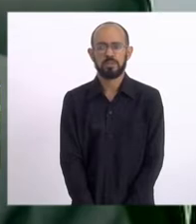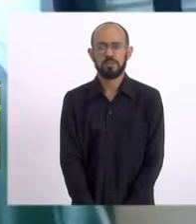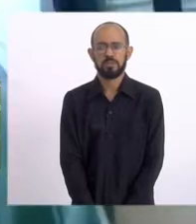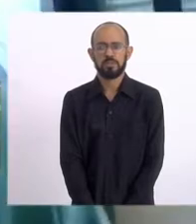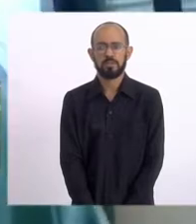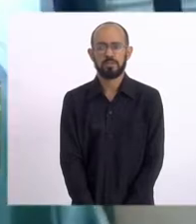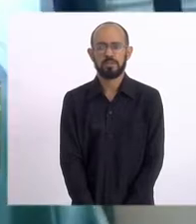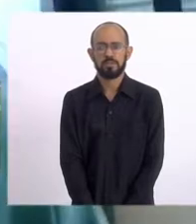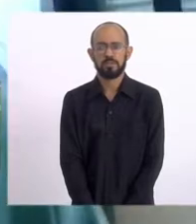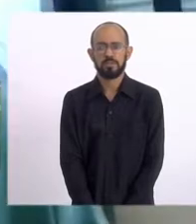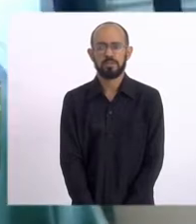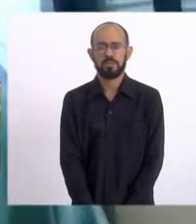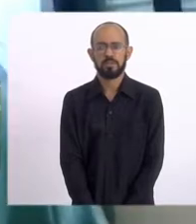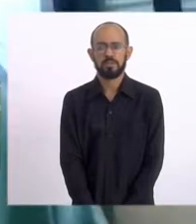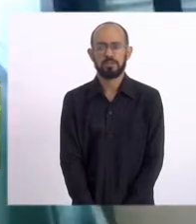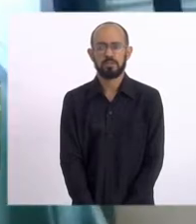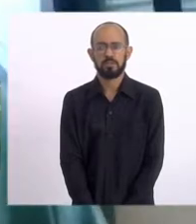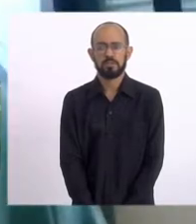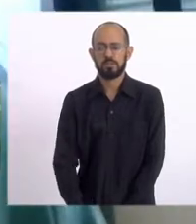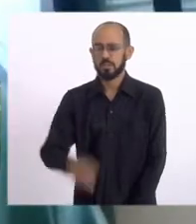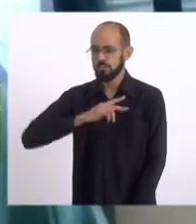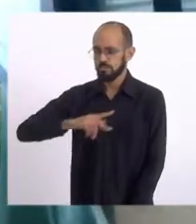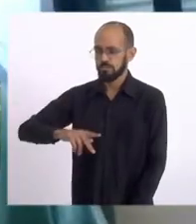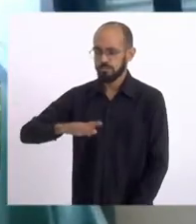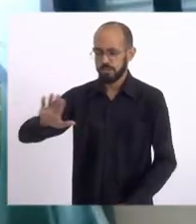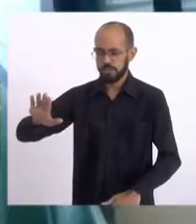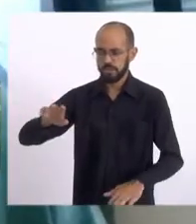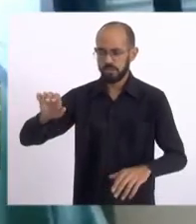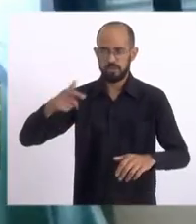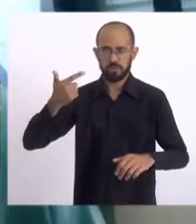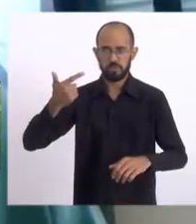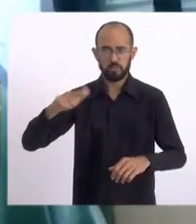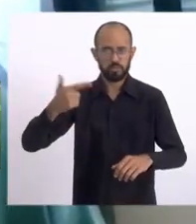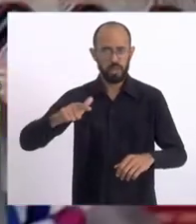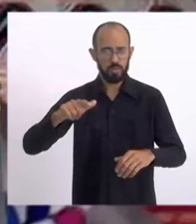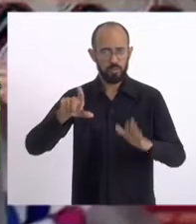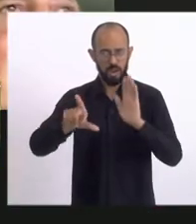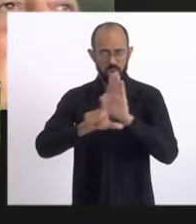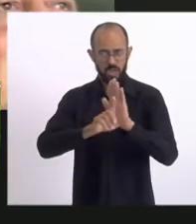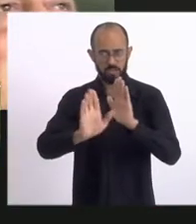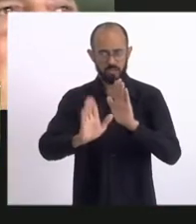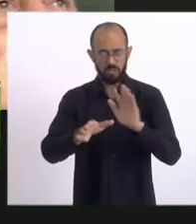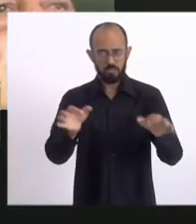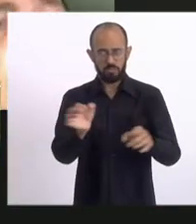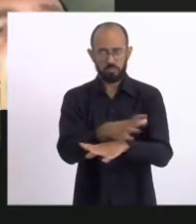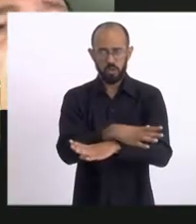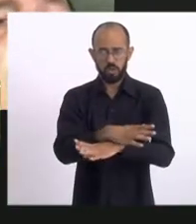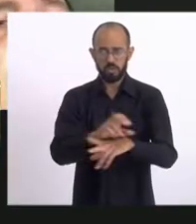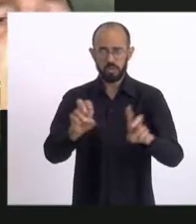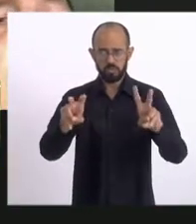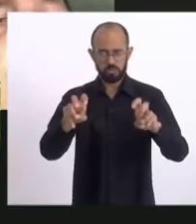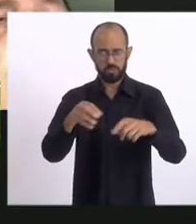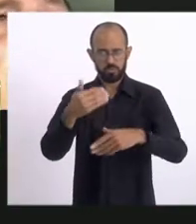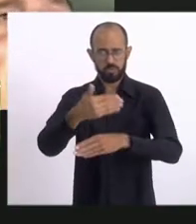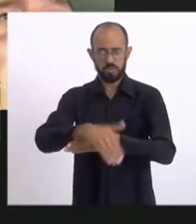Isso de táxi intermunicipal, a gente já não tem uma lei sobre isso? É, tem a 8867.